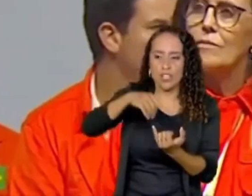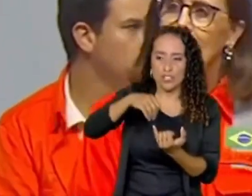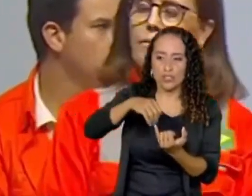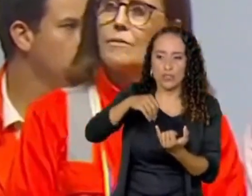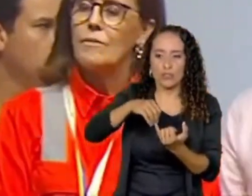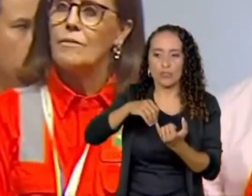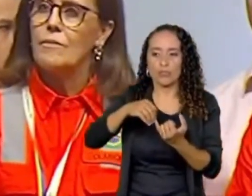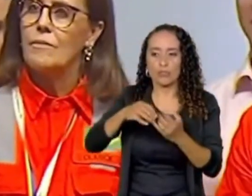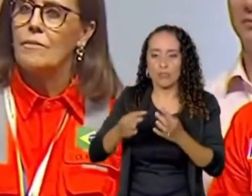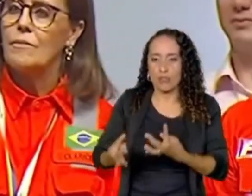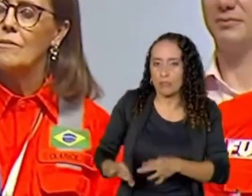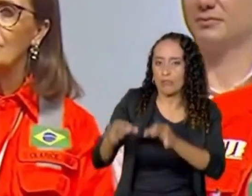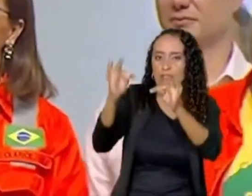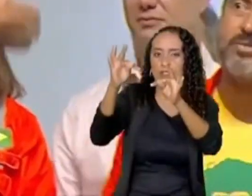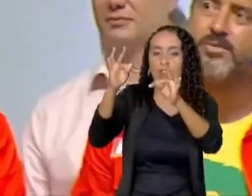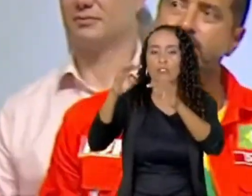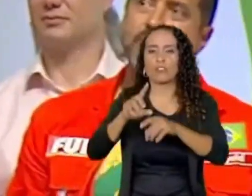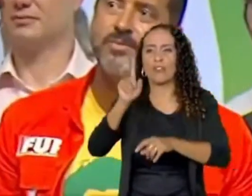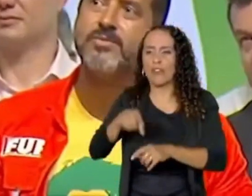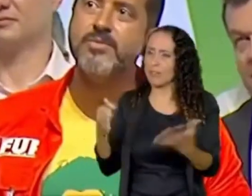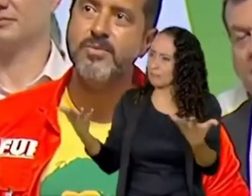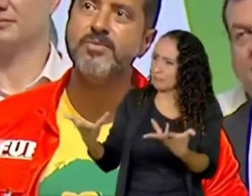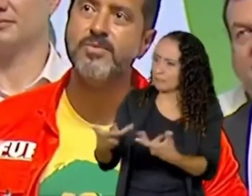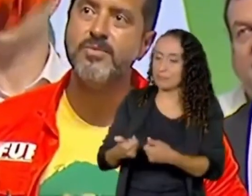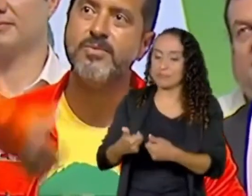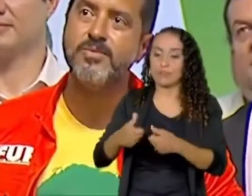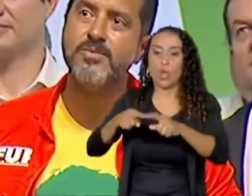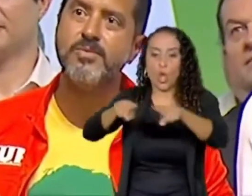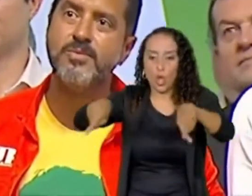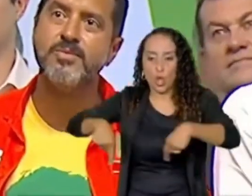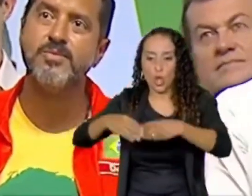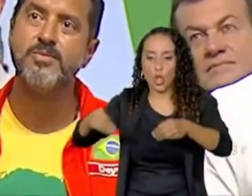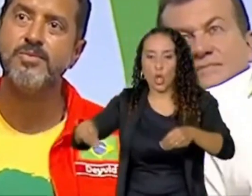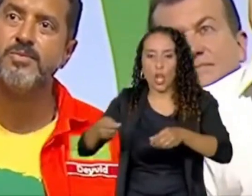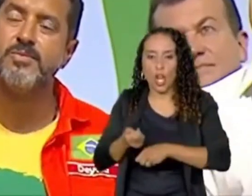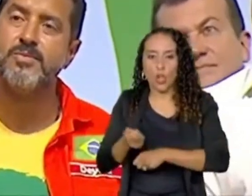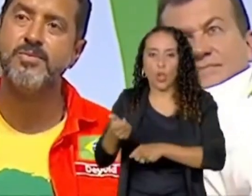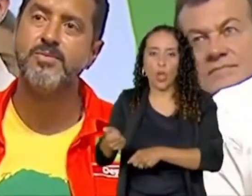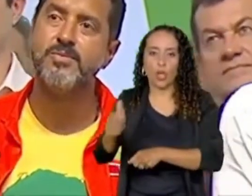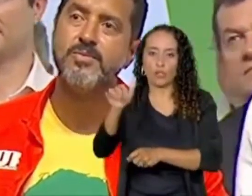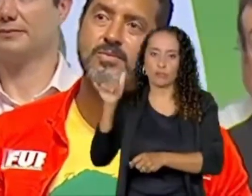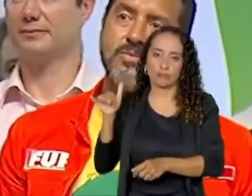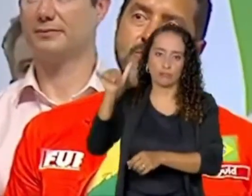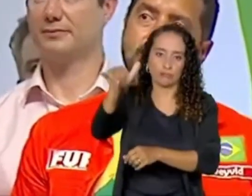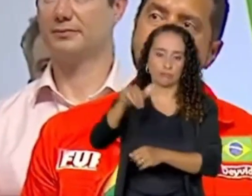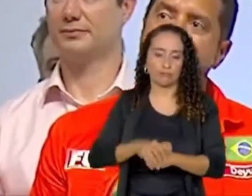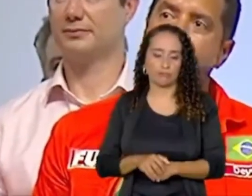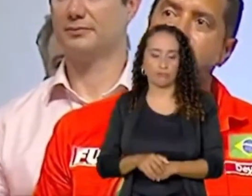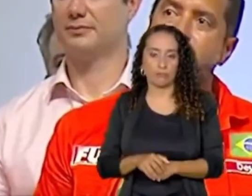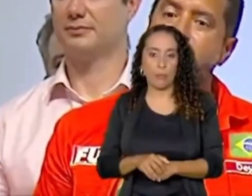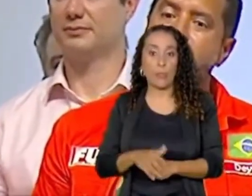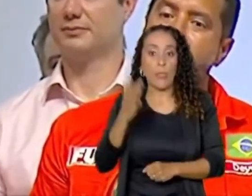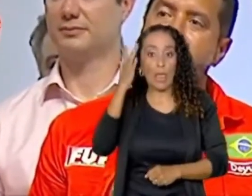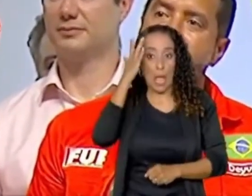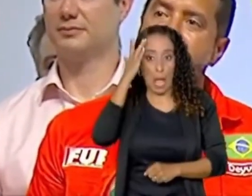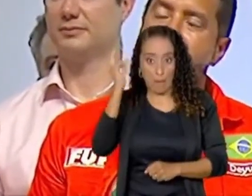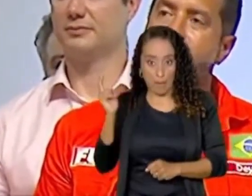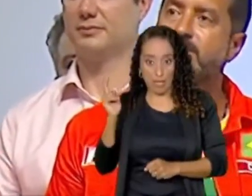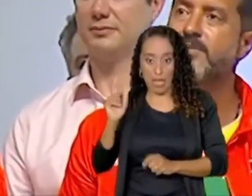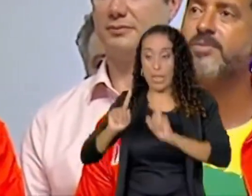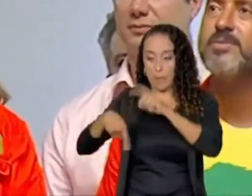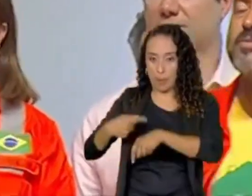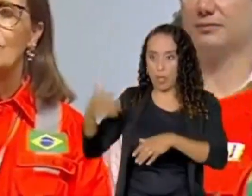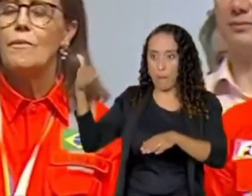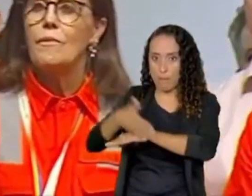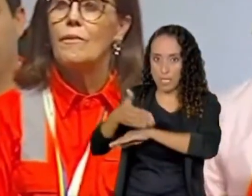coisa extraordinária, um terreno doado pela nossa aeronáutica. Amanhã, depois de participar com a Raquel aqui do ato